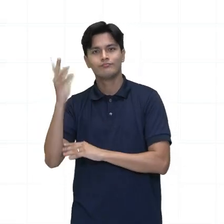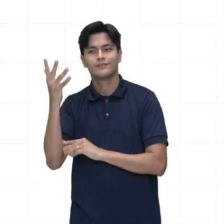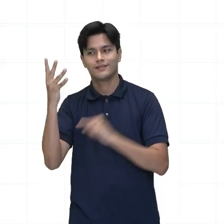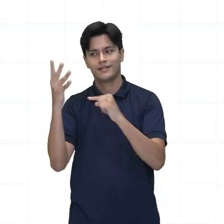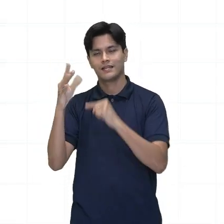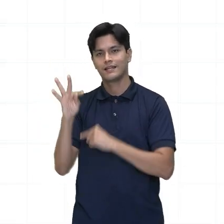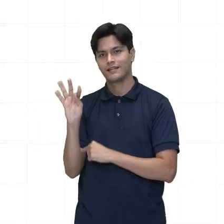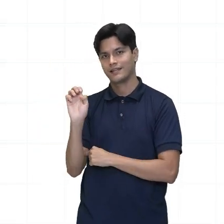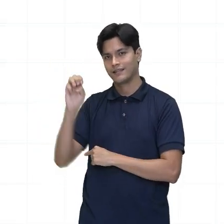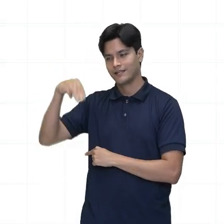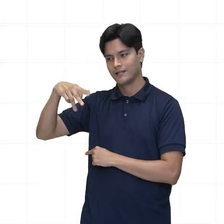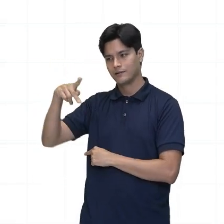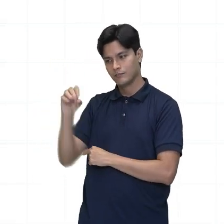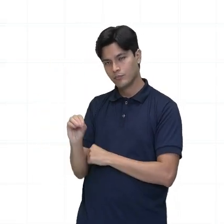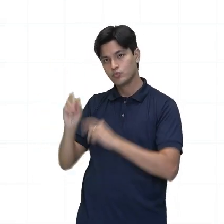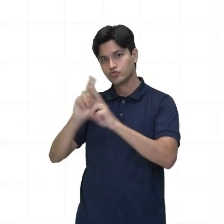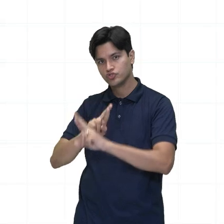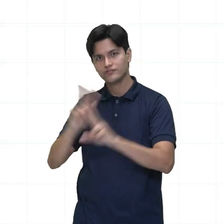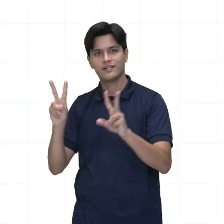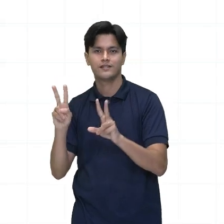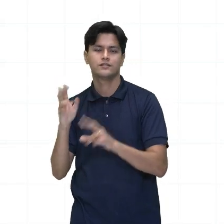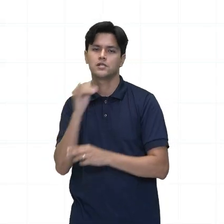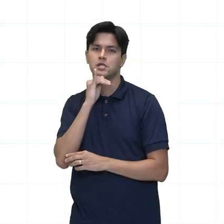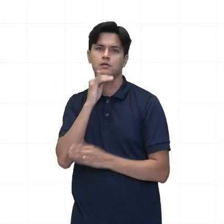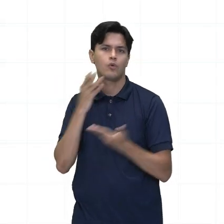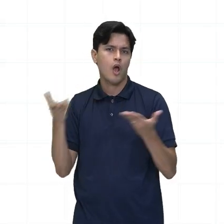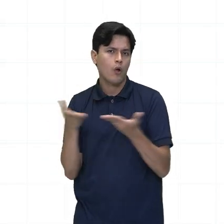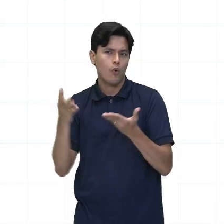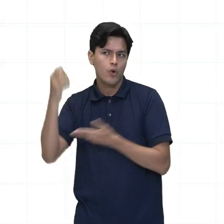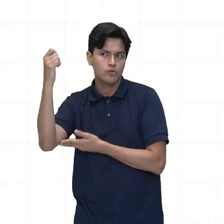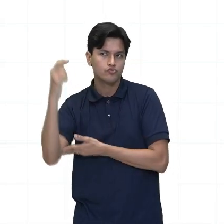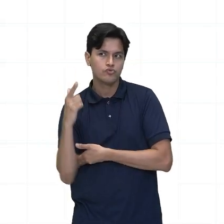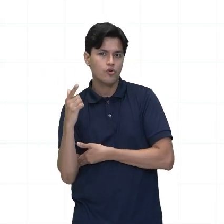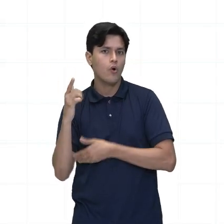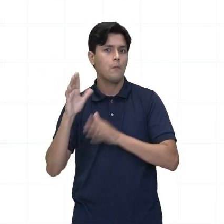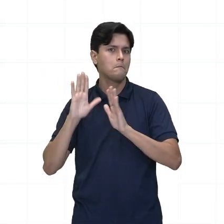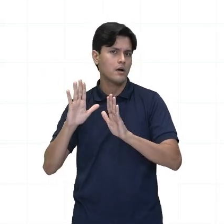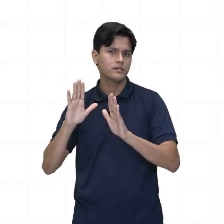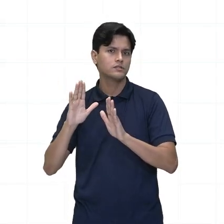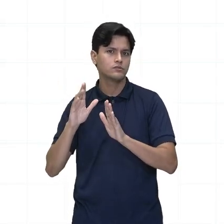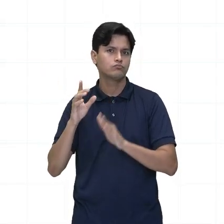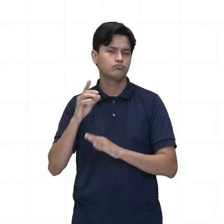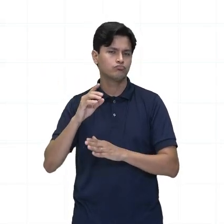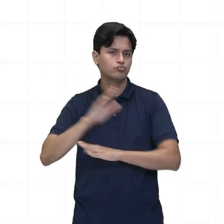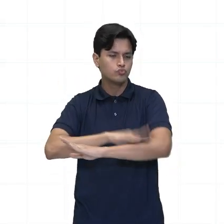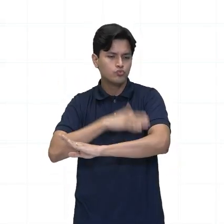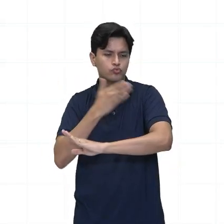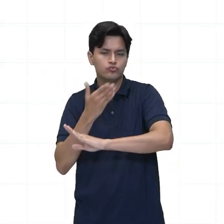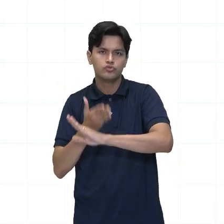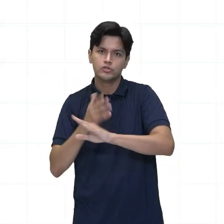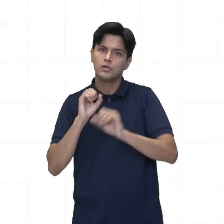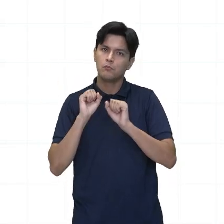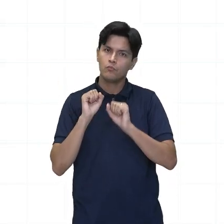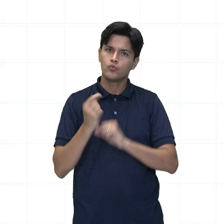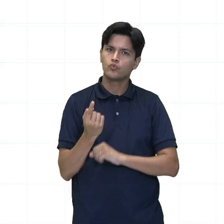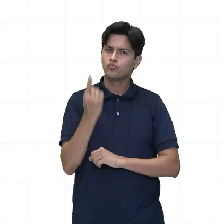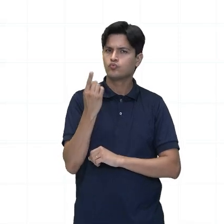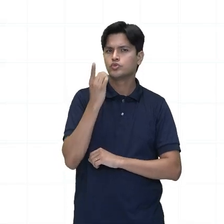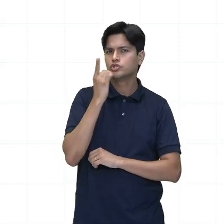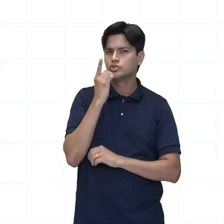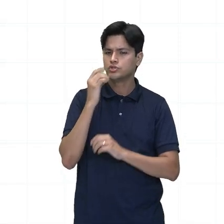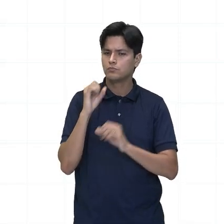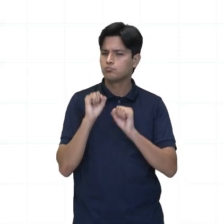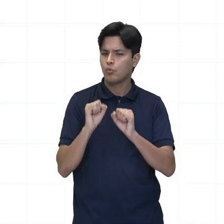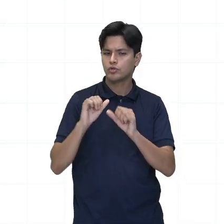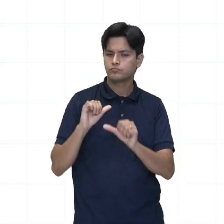mas de repente o tempo pode mudar e cair uma chuva. Agora o clima não, ele é constante, ele é característico de uma região.